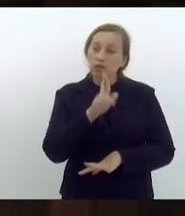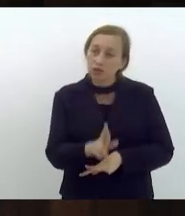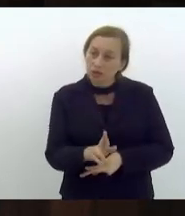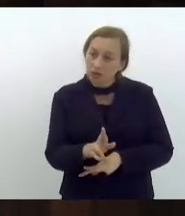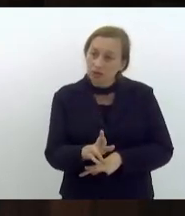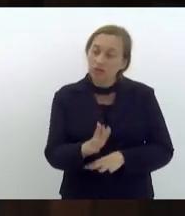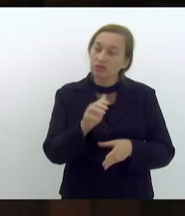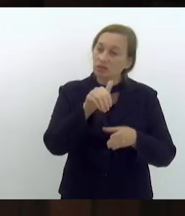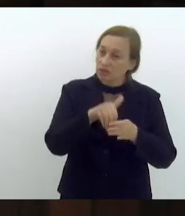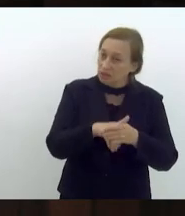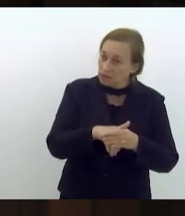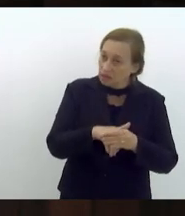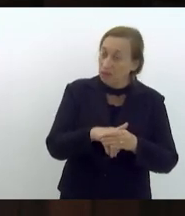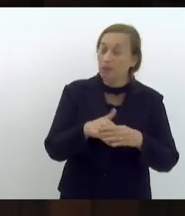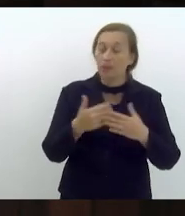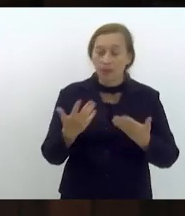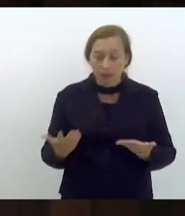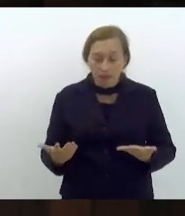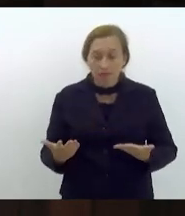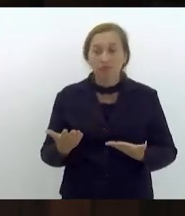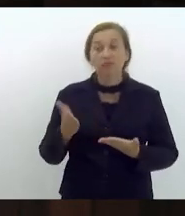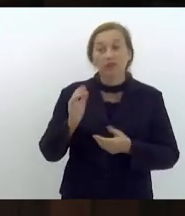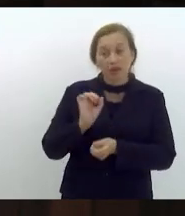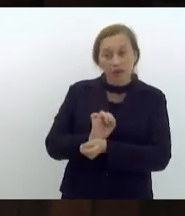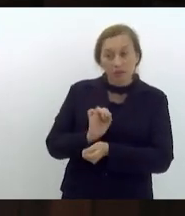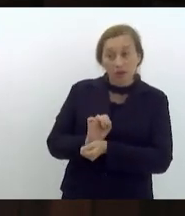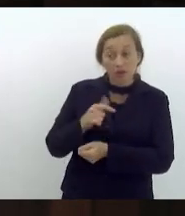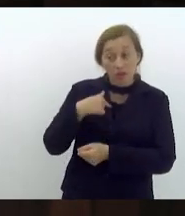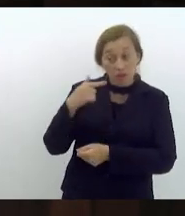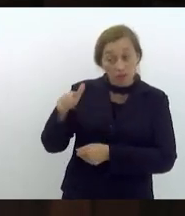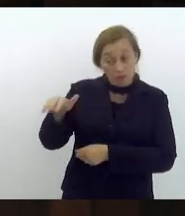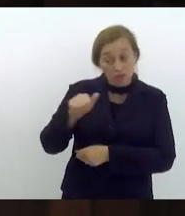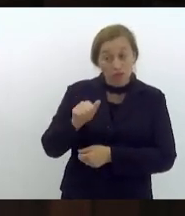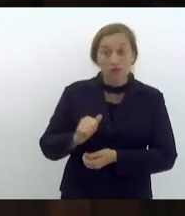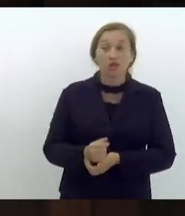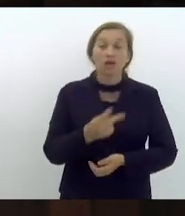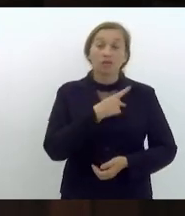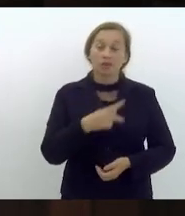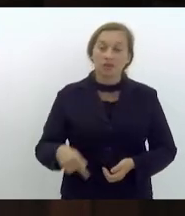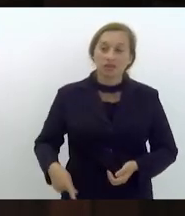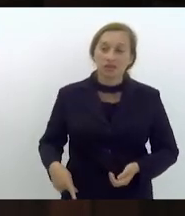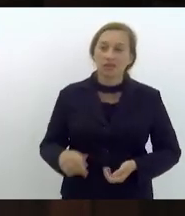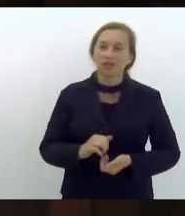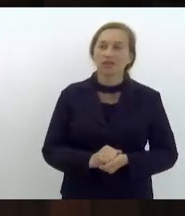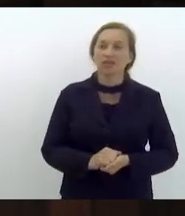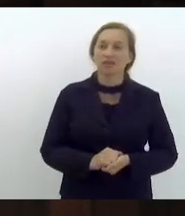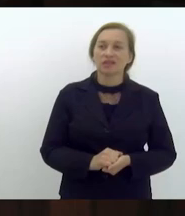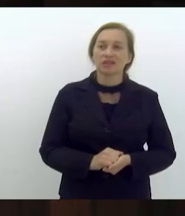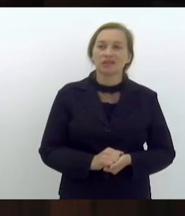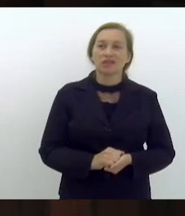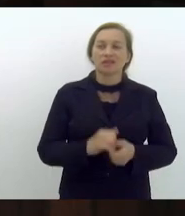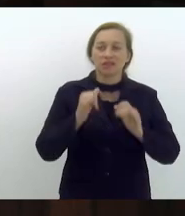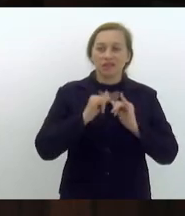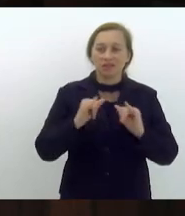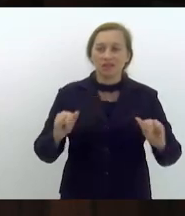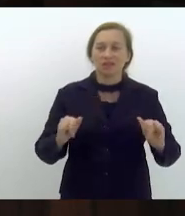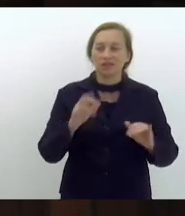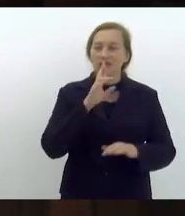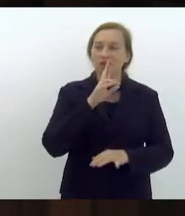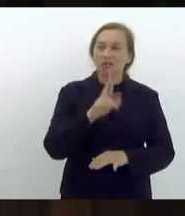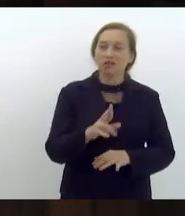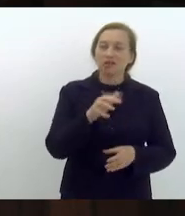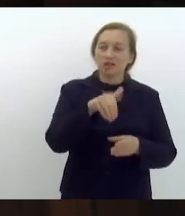da votação já chamo você excelência a presidência irá proclamar o resultado